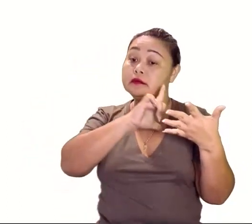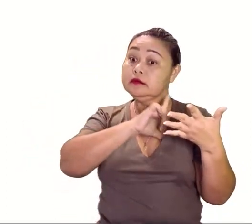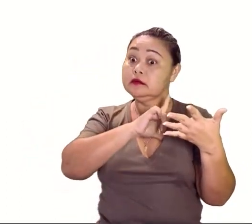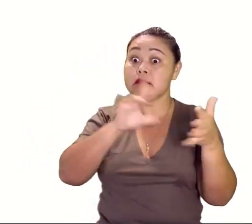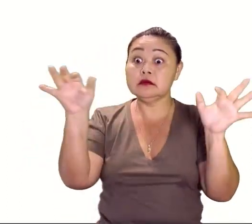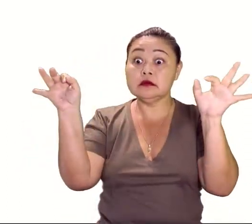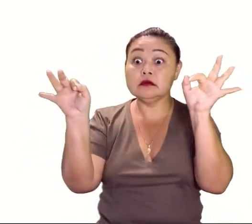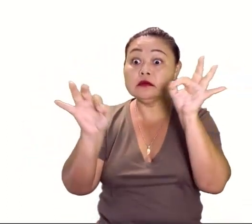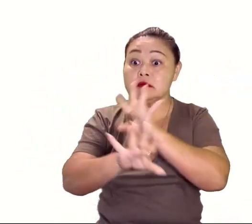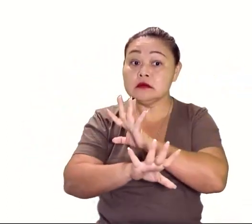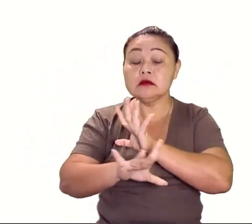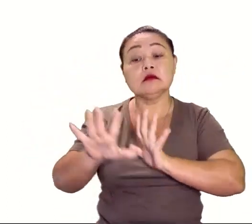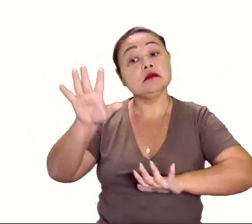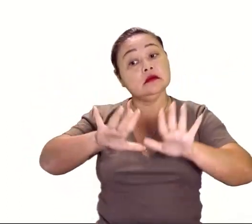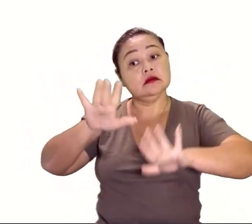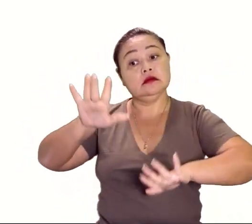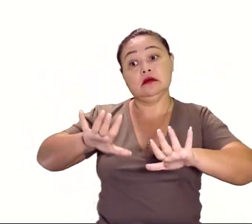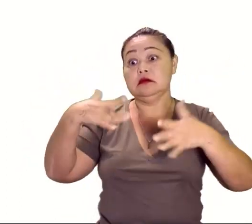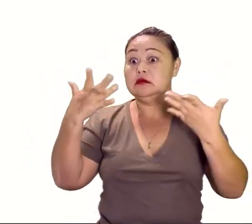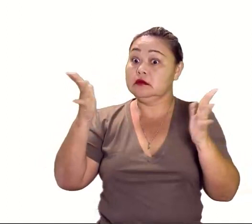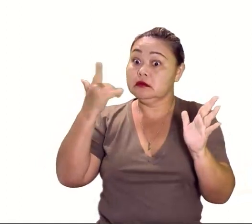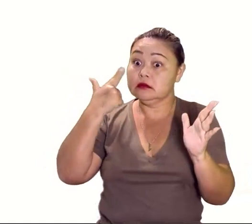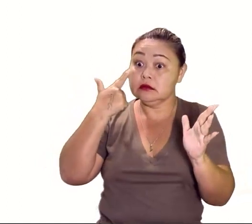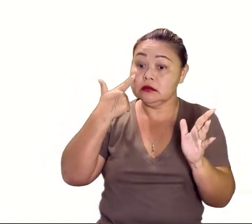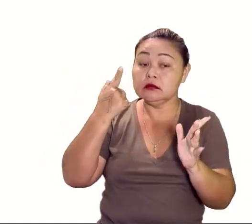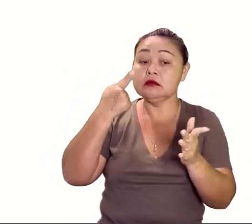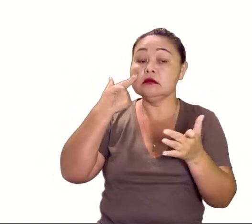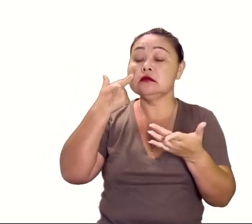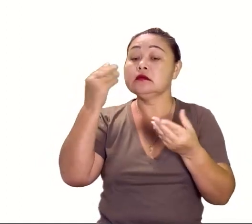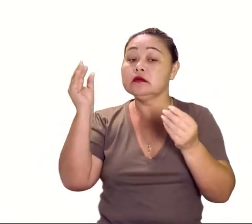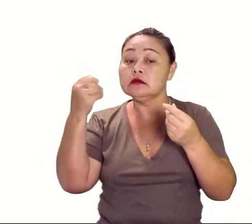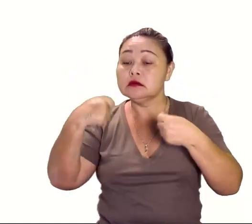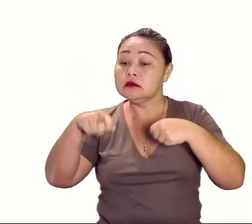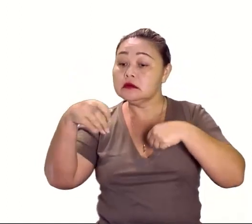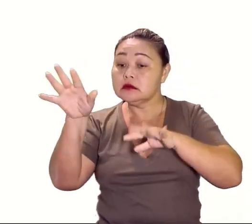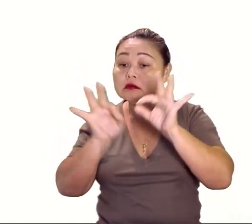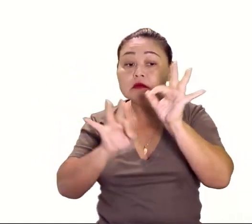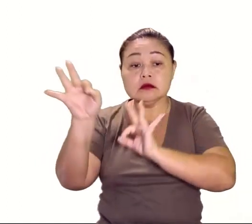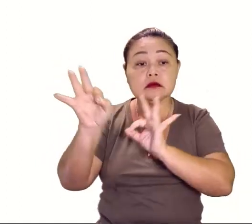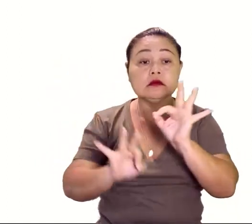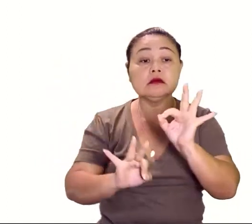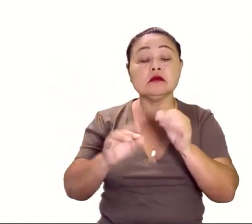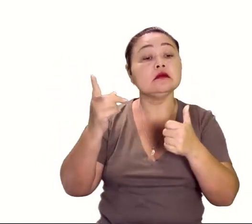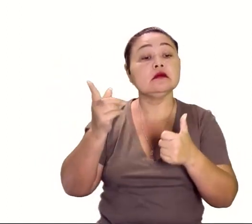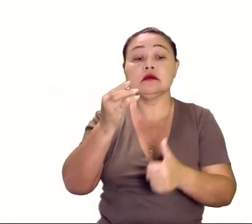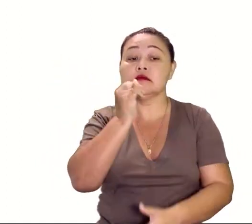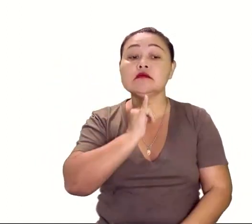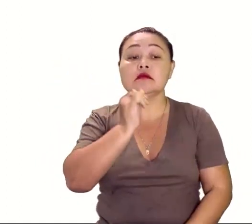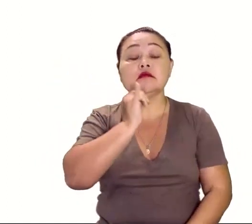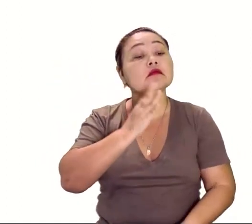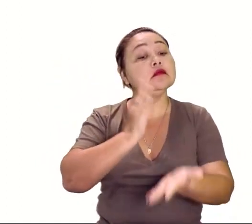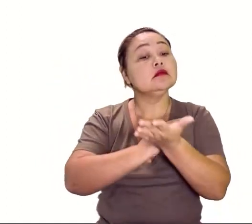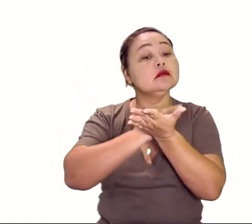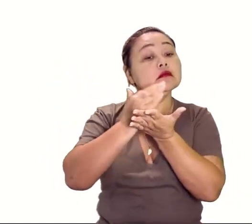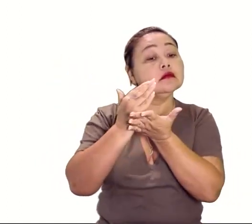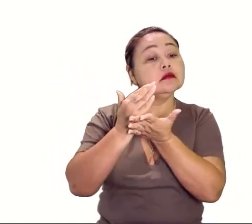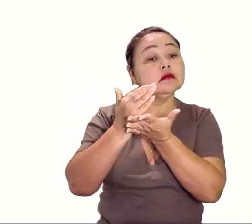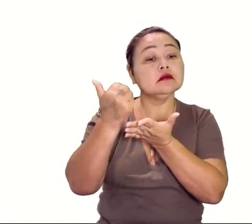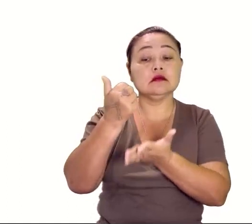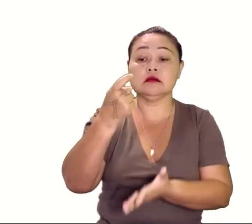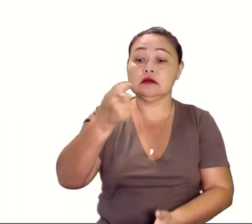estão prontas, tem outras que nem tanto, então a gente precisa fazer um trabalho com elas. Por exemplo, vamos lá. Começando aqui pela